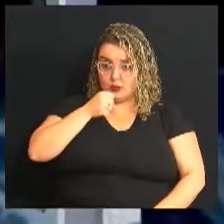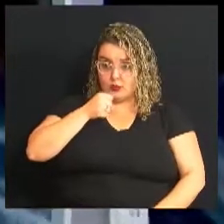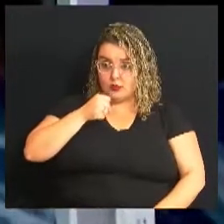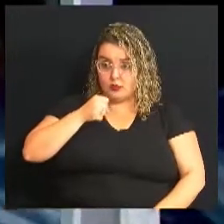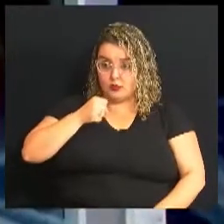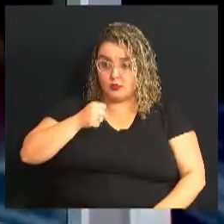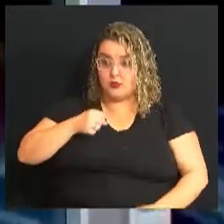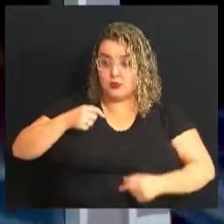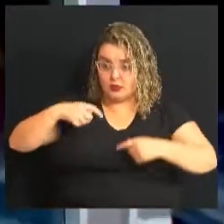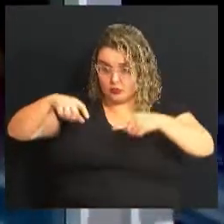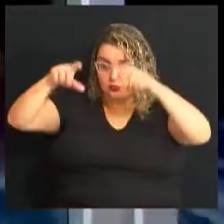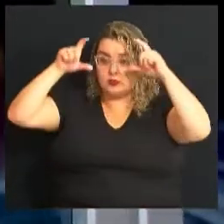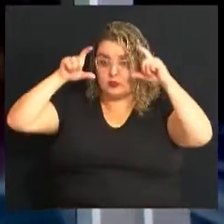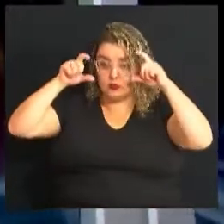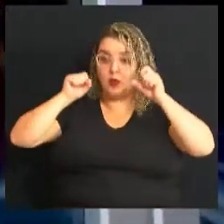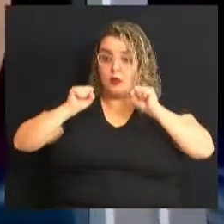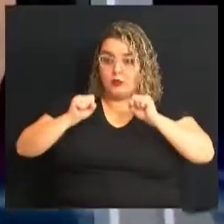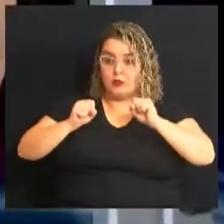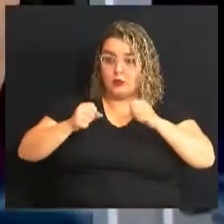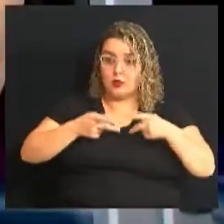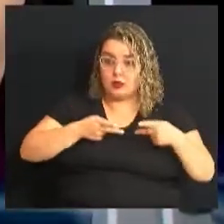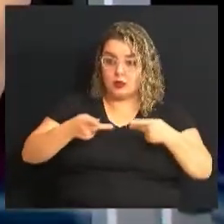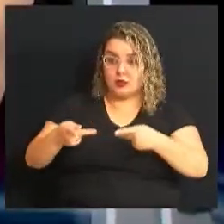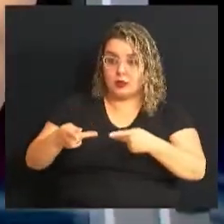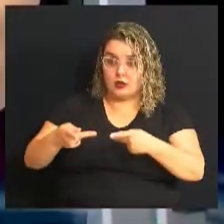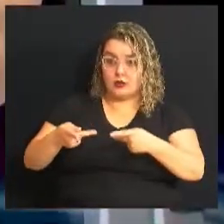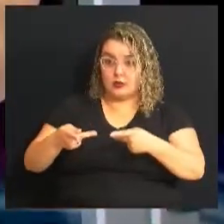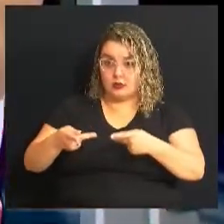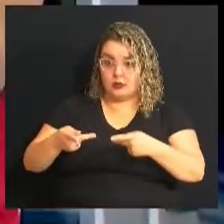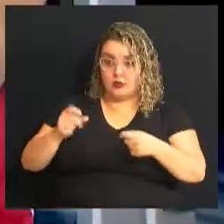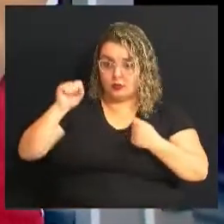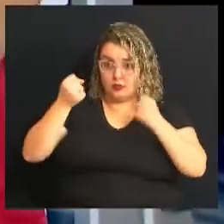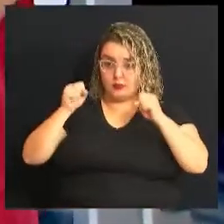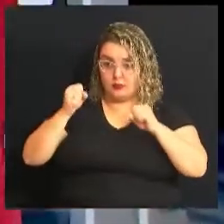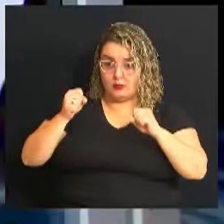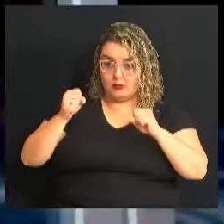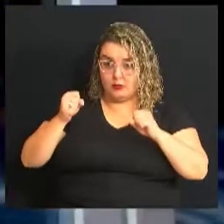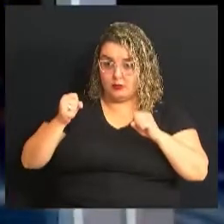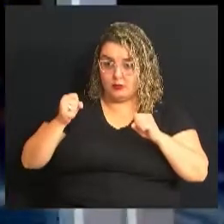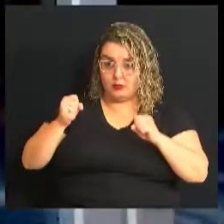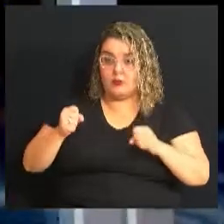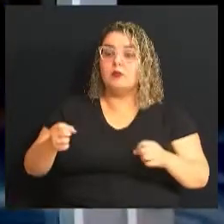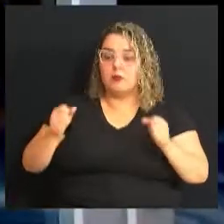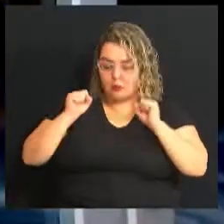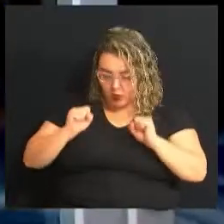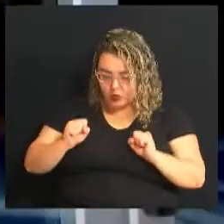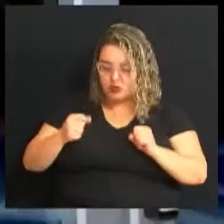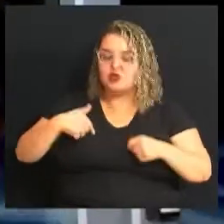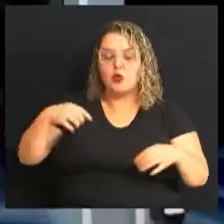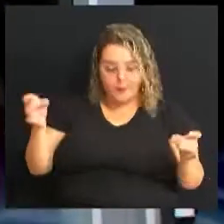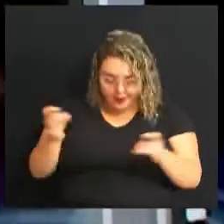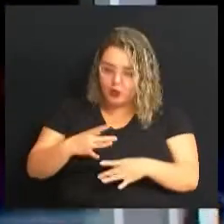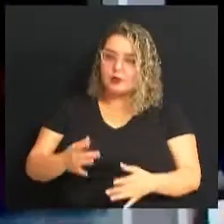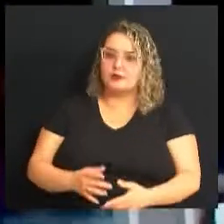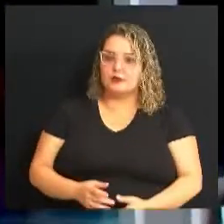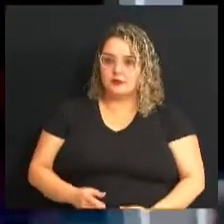em mim e aí eu vou poder visitar esta fábrica. Pode colocar, Igor, estou preparada. Eu vou ajeitando aqui